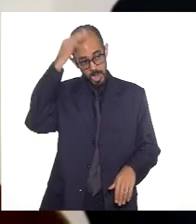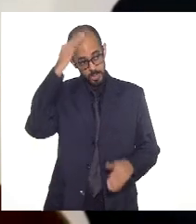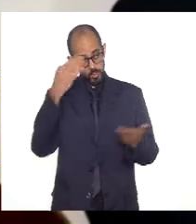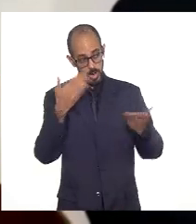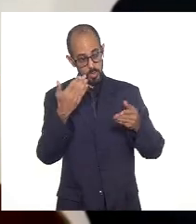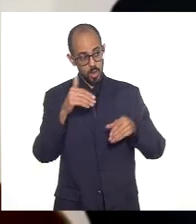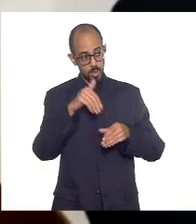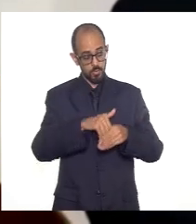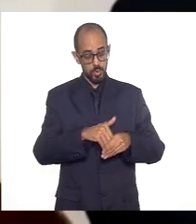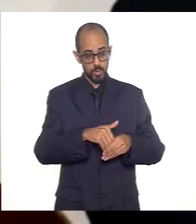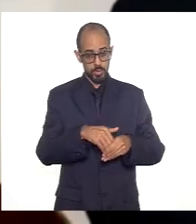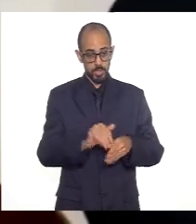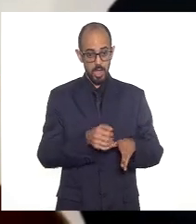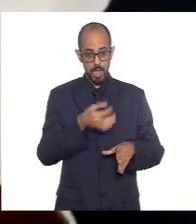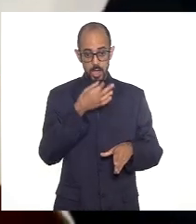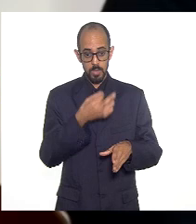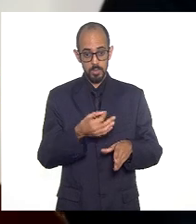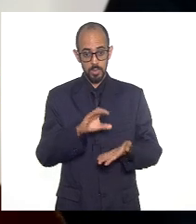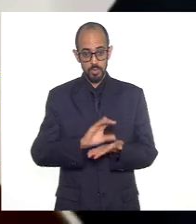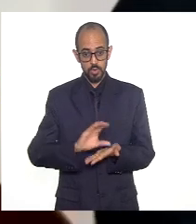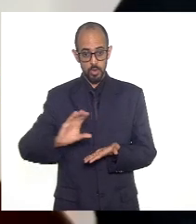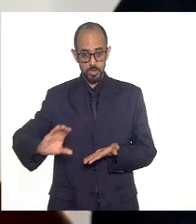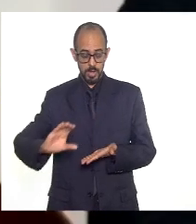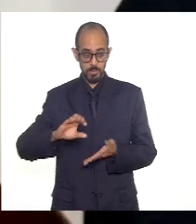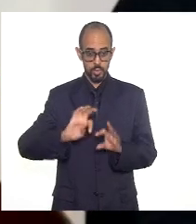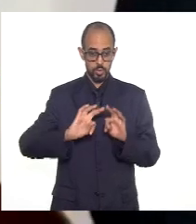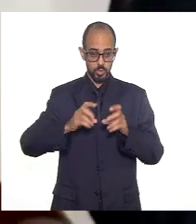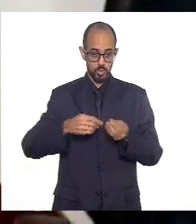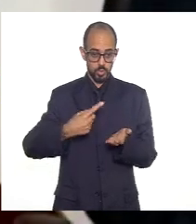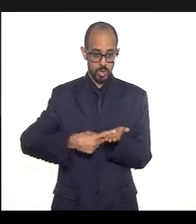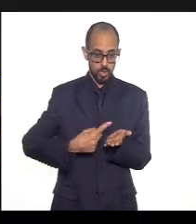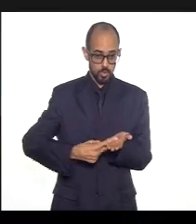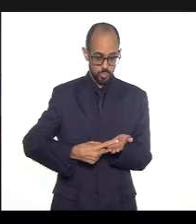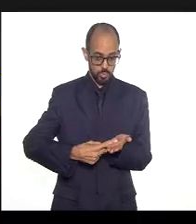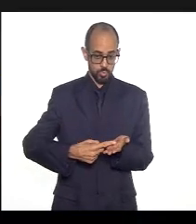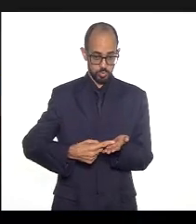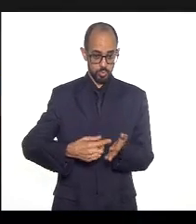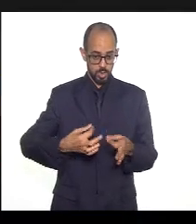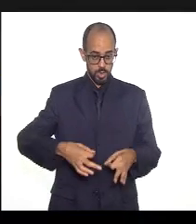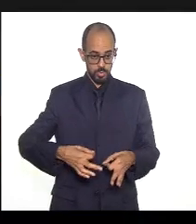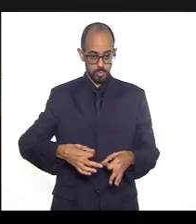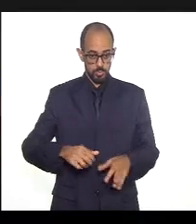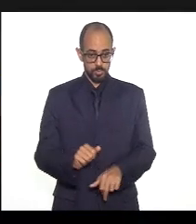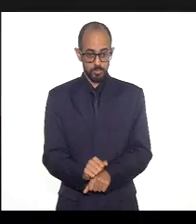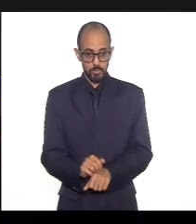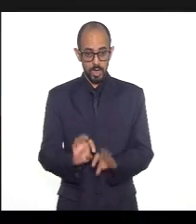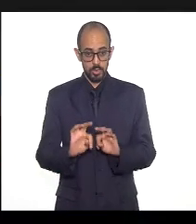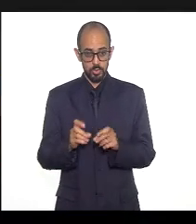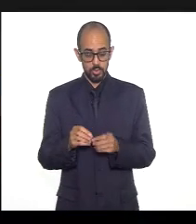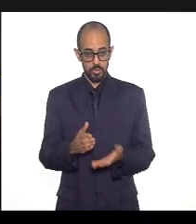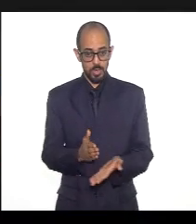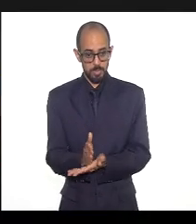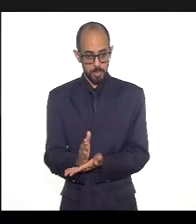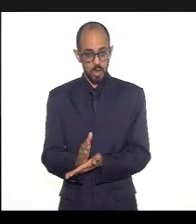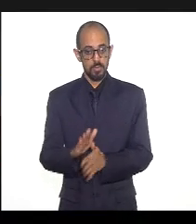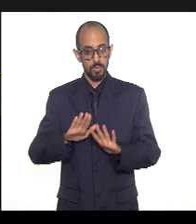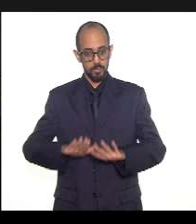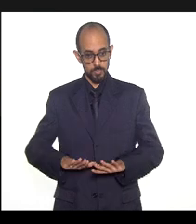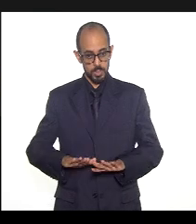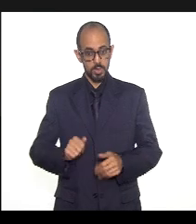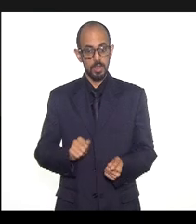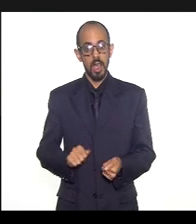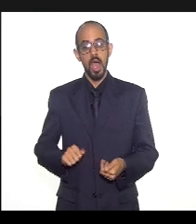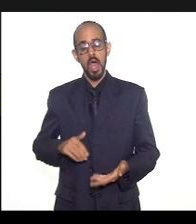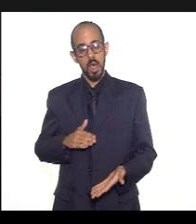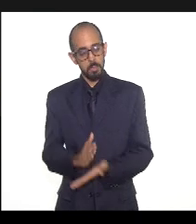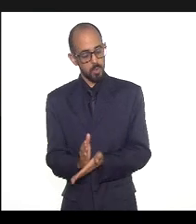agora o parecer da Comissão de Orçamento com os acordos aqui firmados. Ok? Senhores que aprovam, permaneçam como estão.